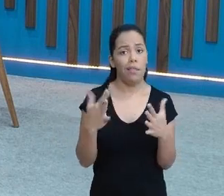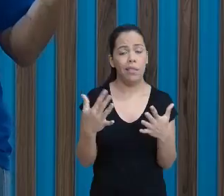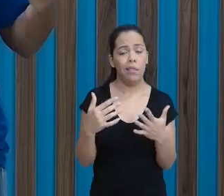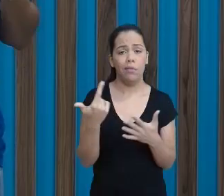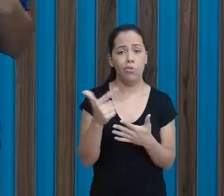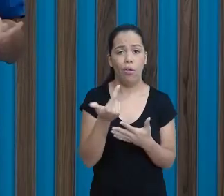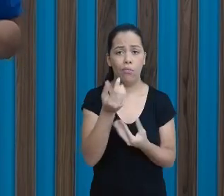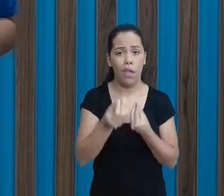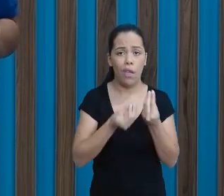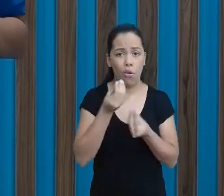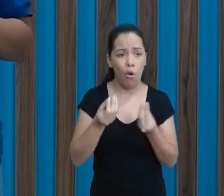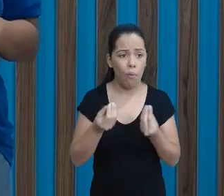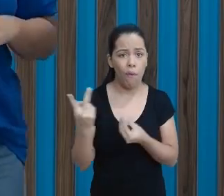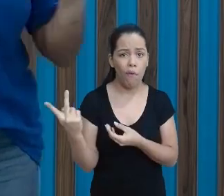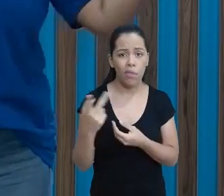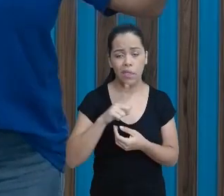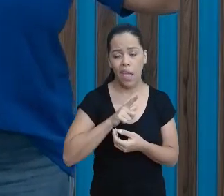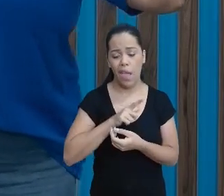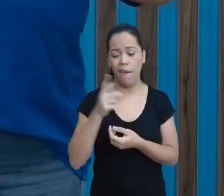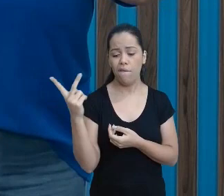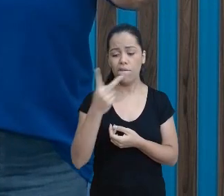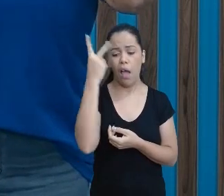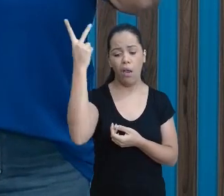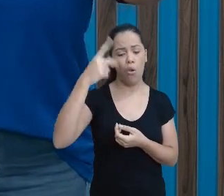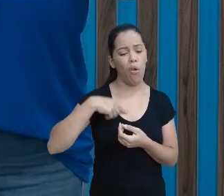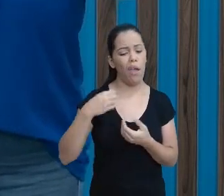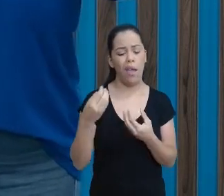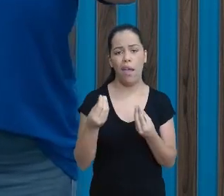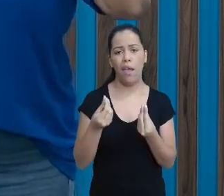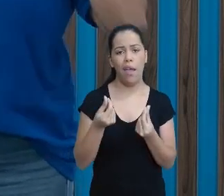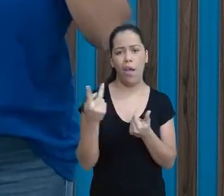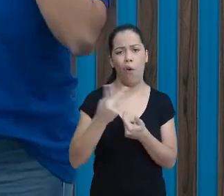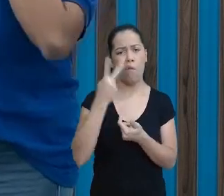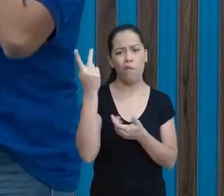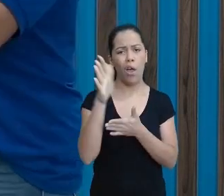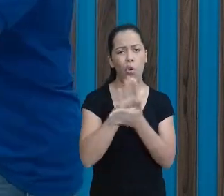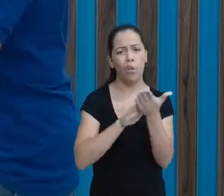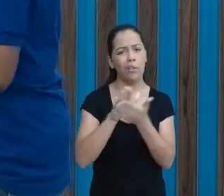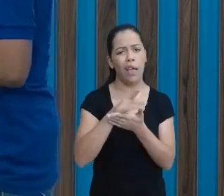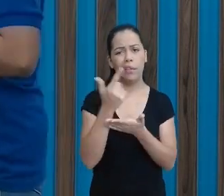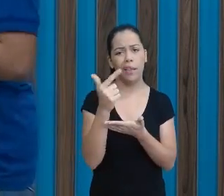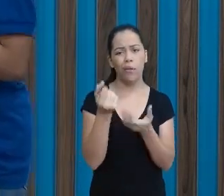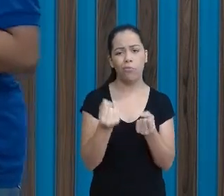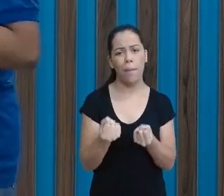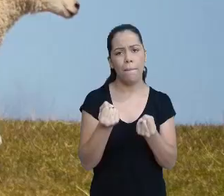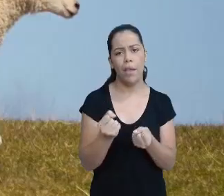inútil, ela é jogada ao vento, ela perde um pouco do seu peso.